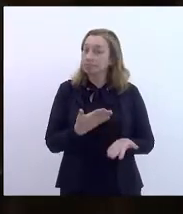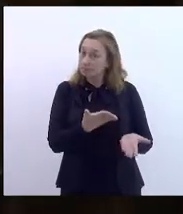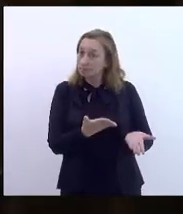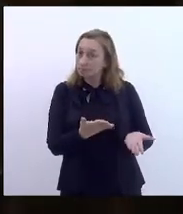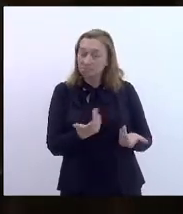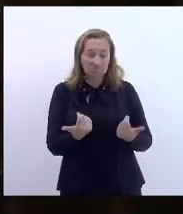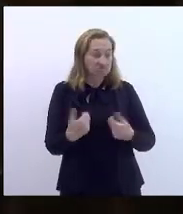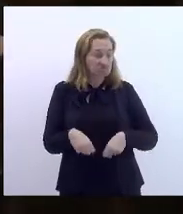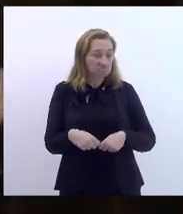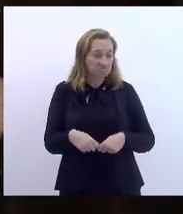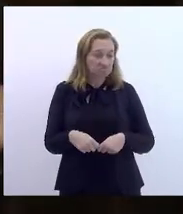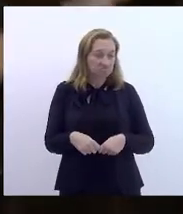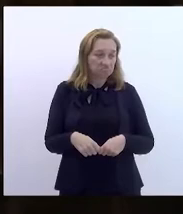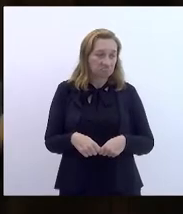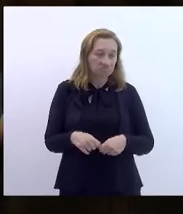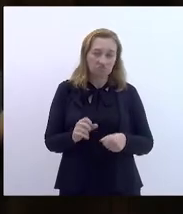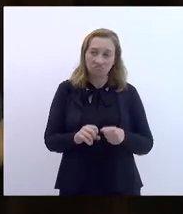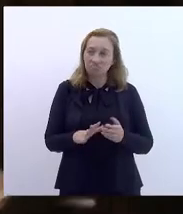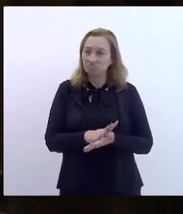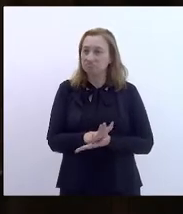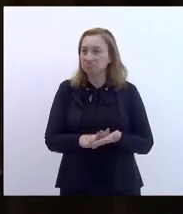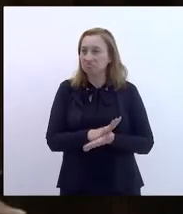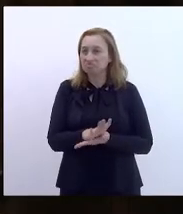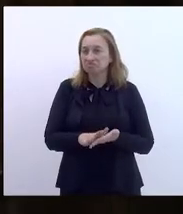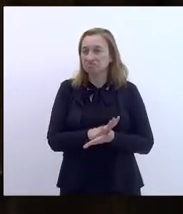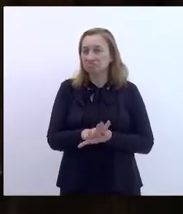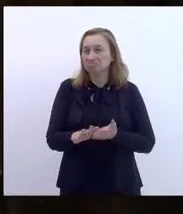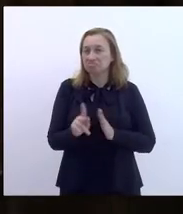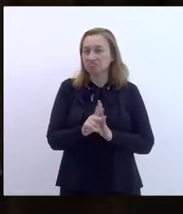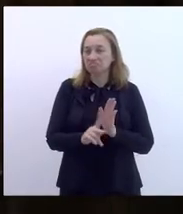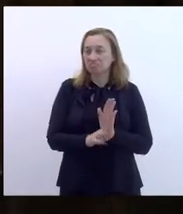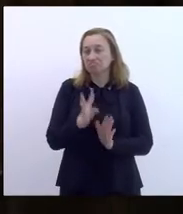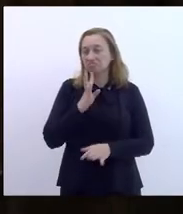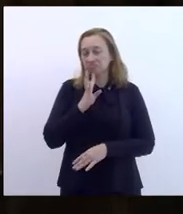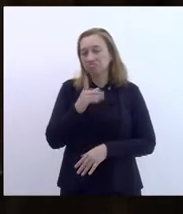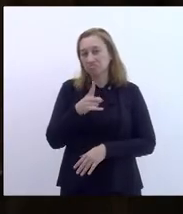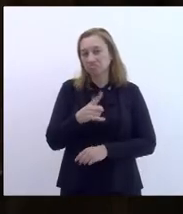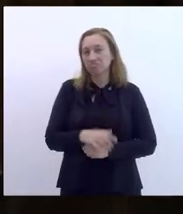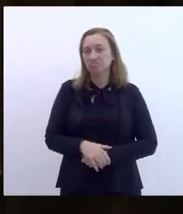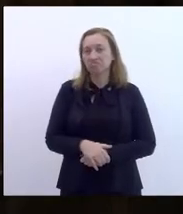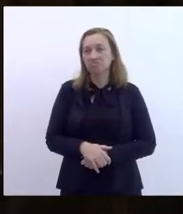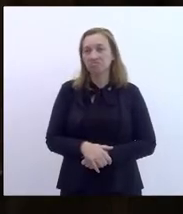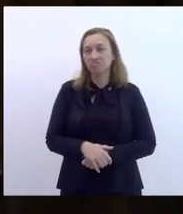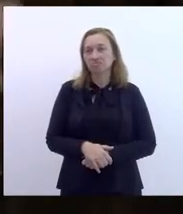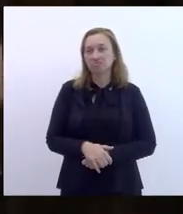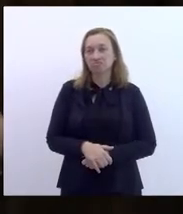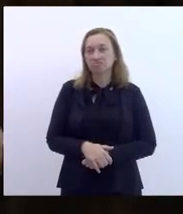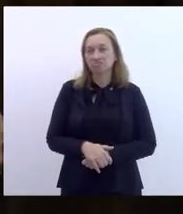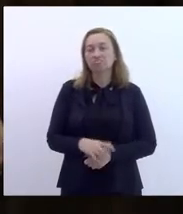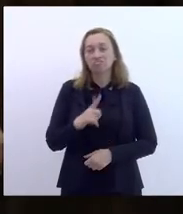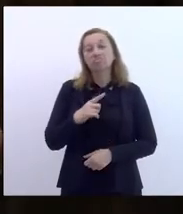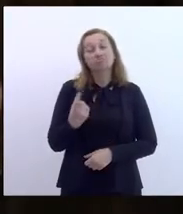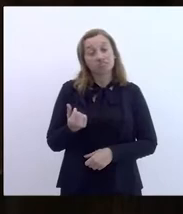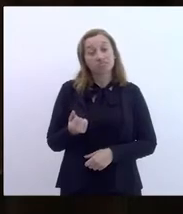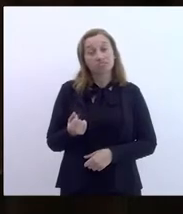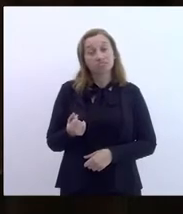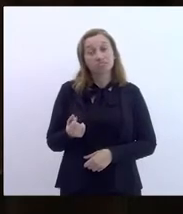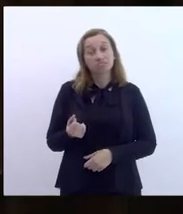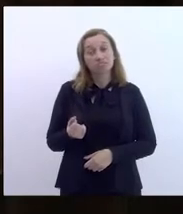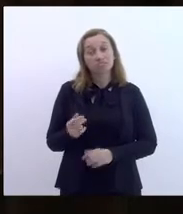na precisa ser colocado absolutamente nada nesse projeto vocês vão conhecer esse projeto E aí tinha grana